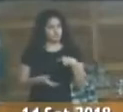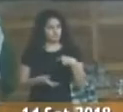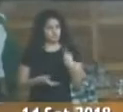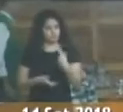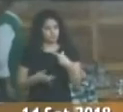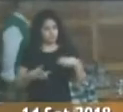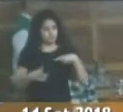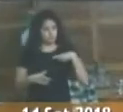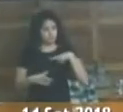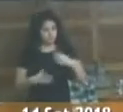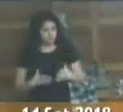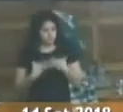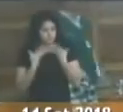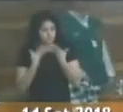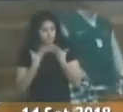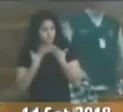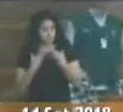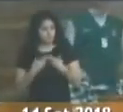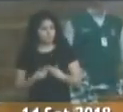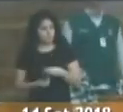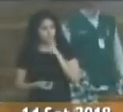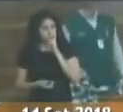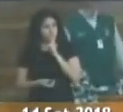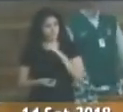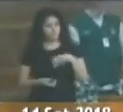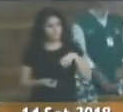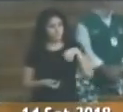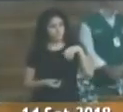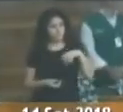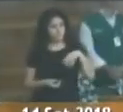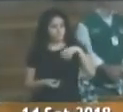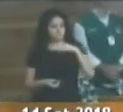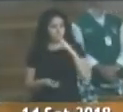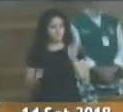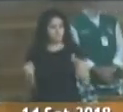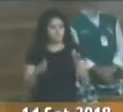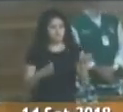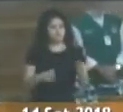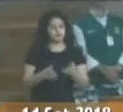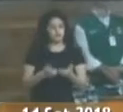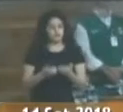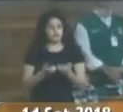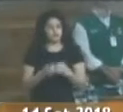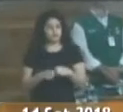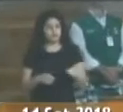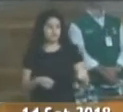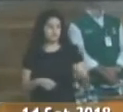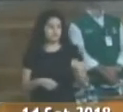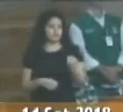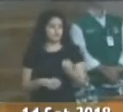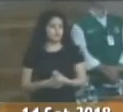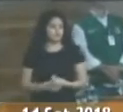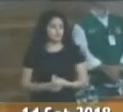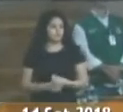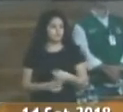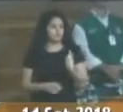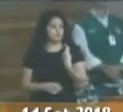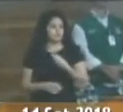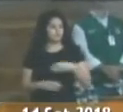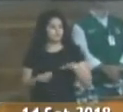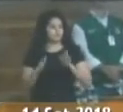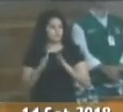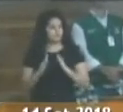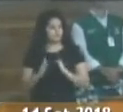de receber o partido tentando fazer um outro olhar, que é mais interessante e mais produtivo para nós,